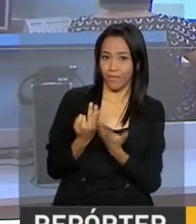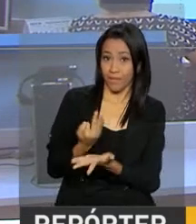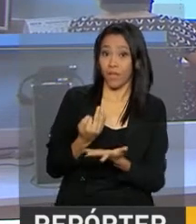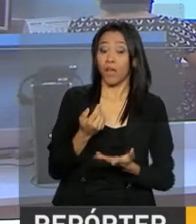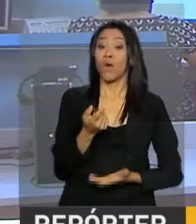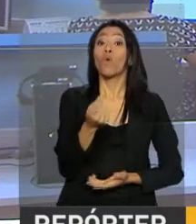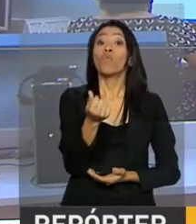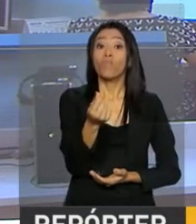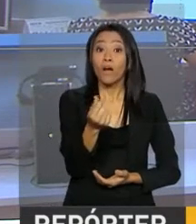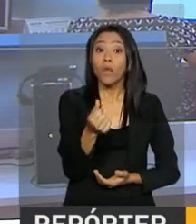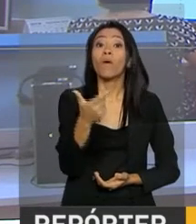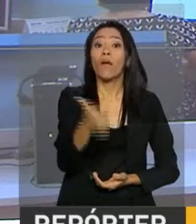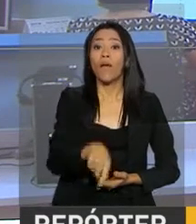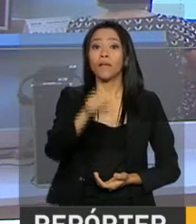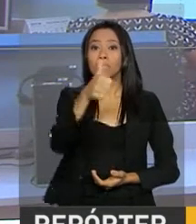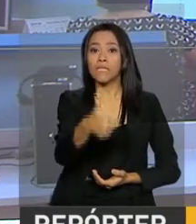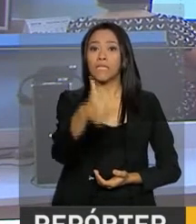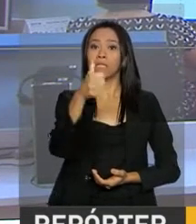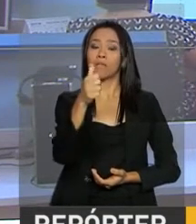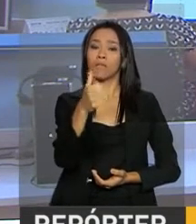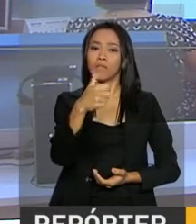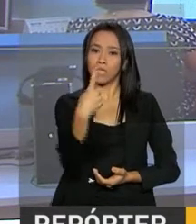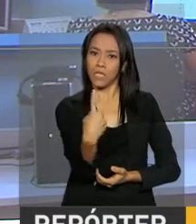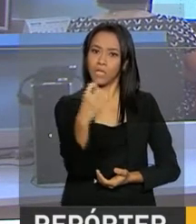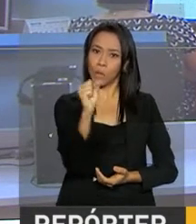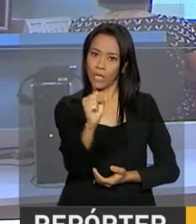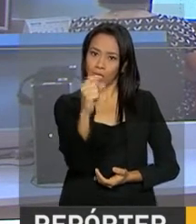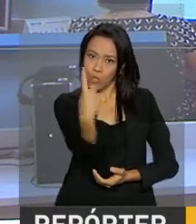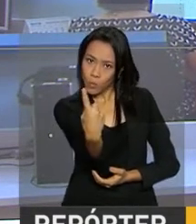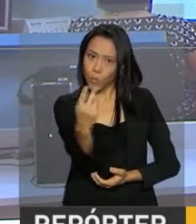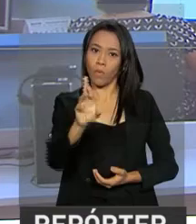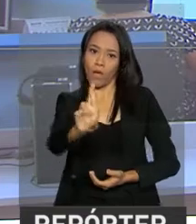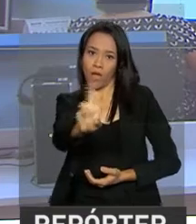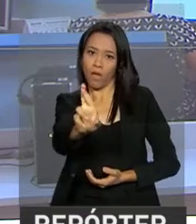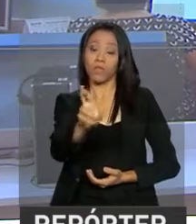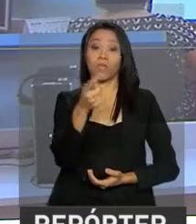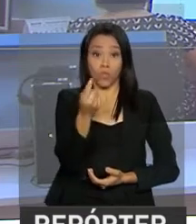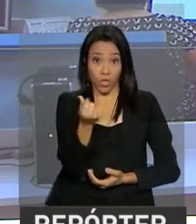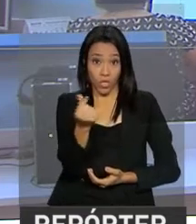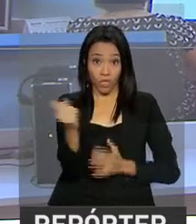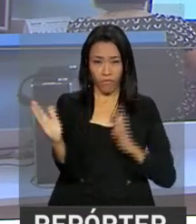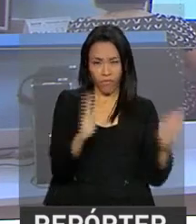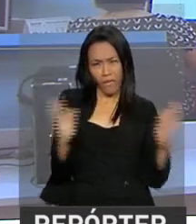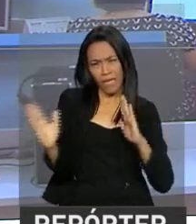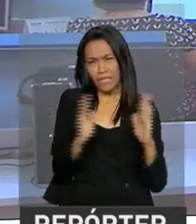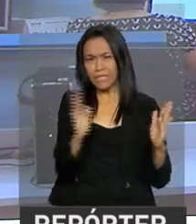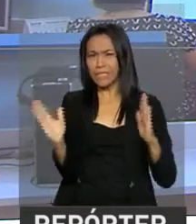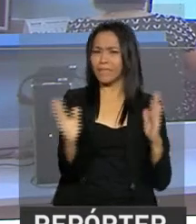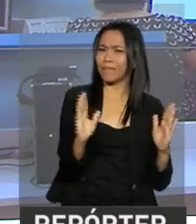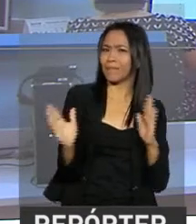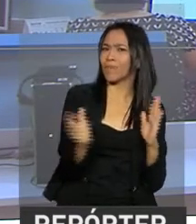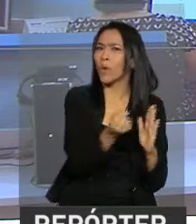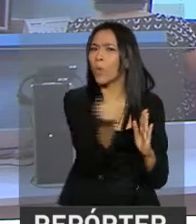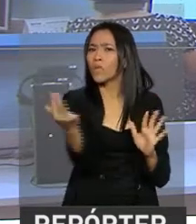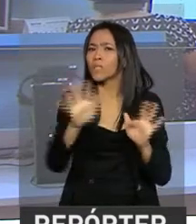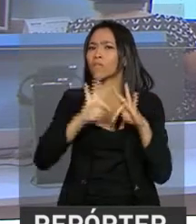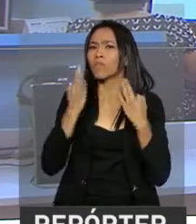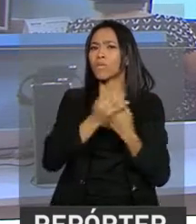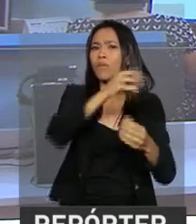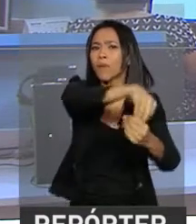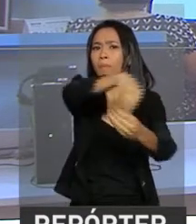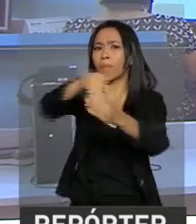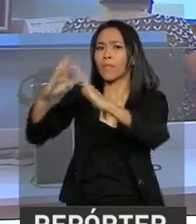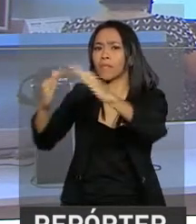em dezembro é de cento e oitenta e um reais o recurso repassado varia conforme o número de integrantes da família